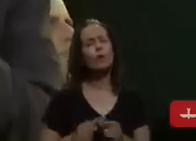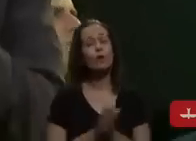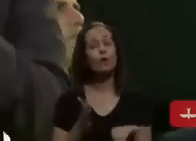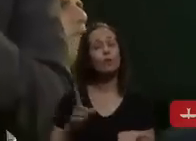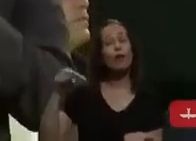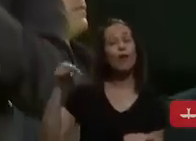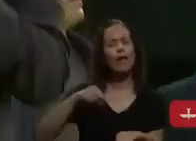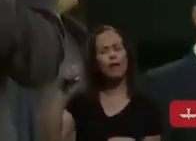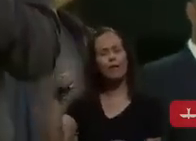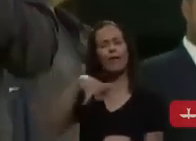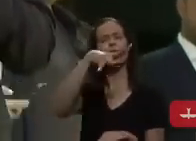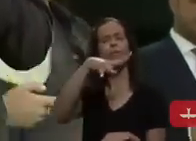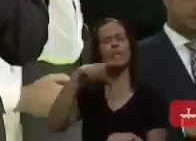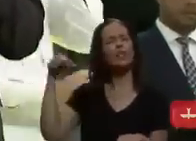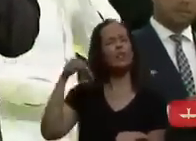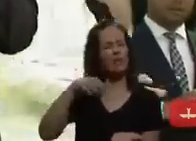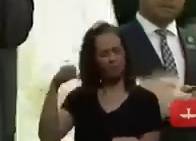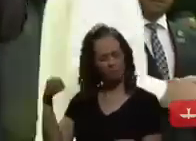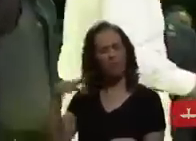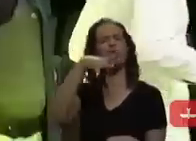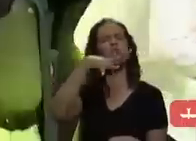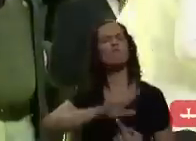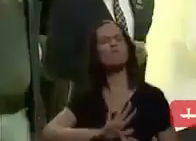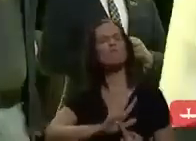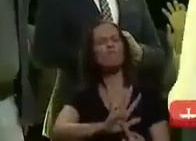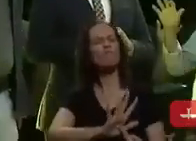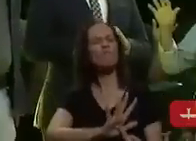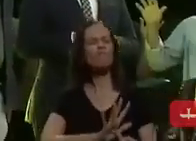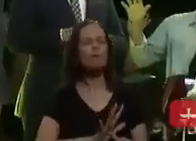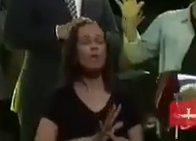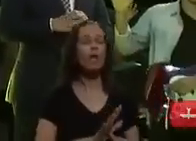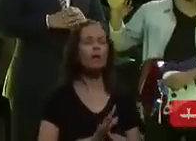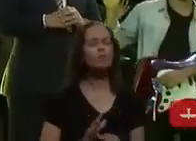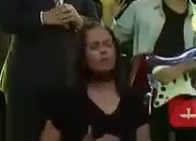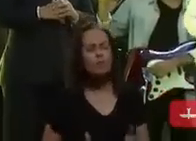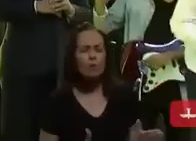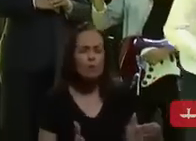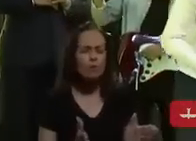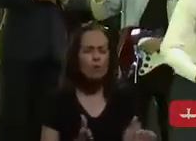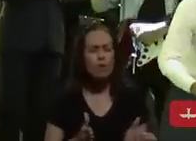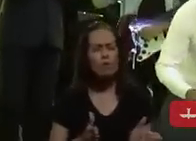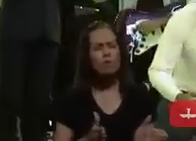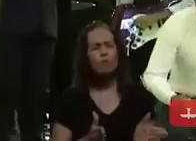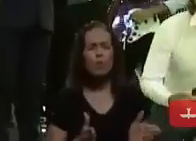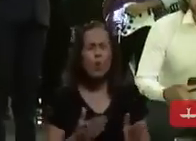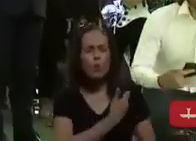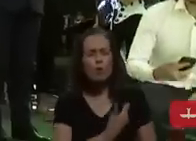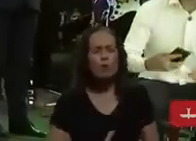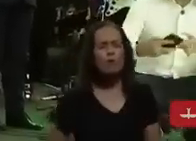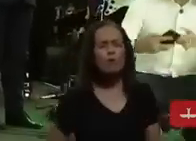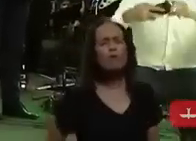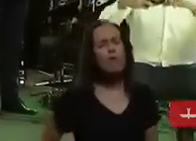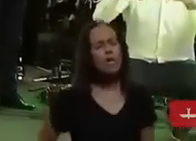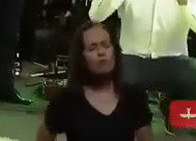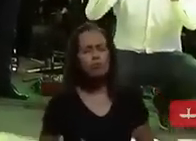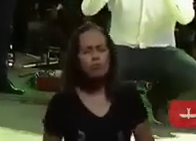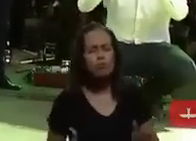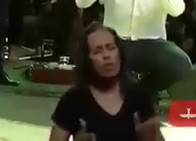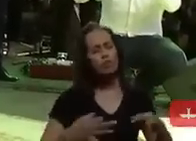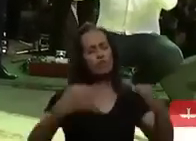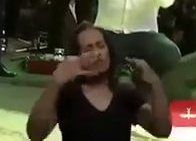lâmpada, porque ela é luz e ela iluminará os passos do governo. Em